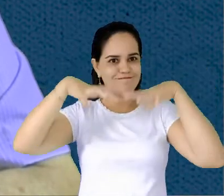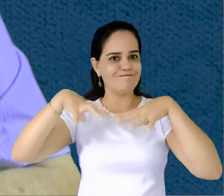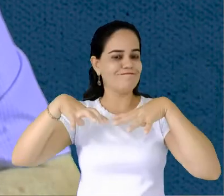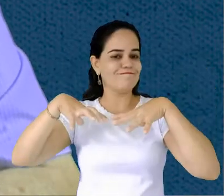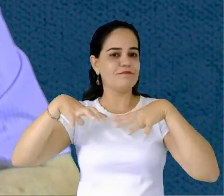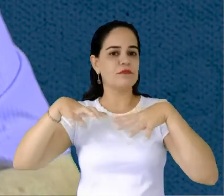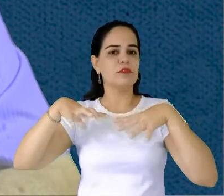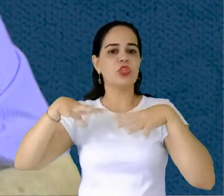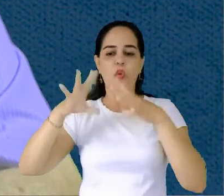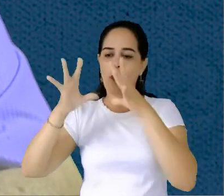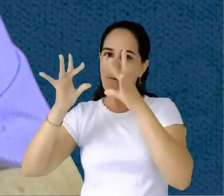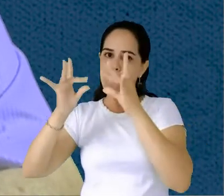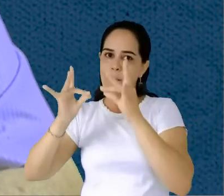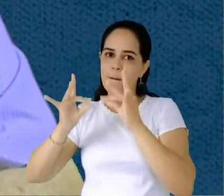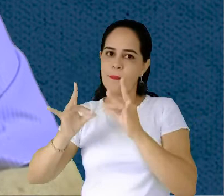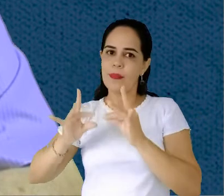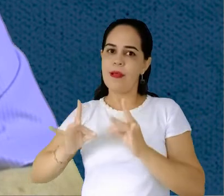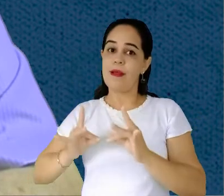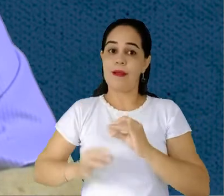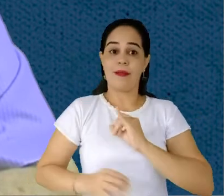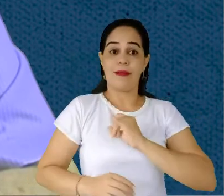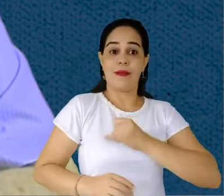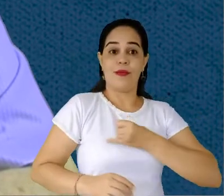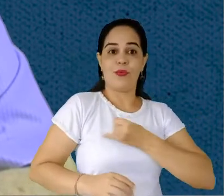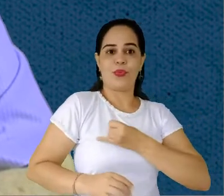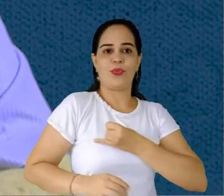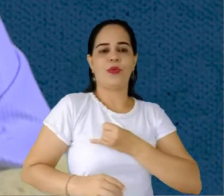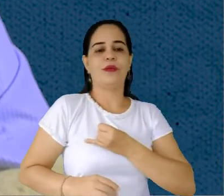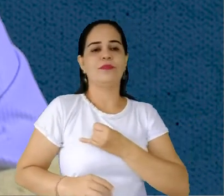a descrição do próprio João